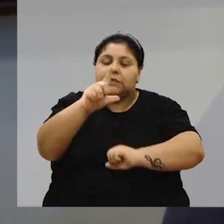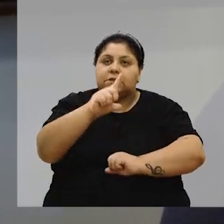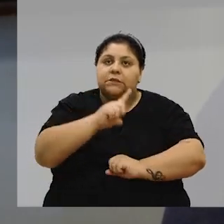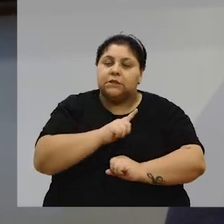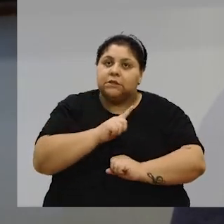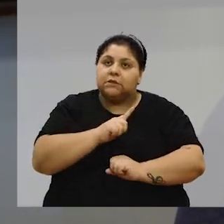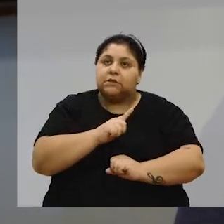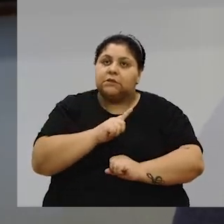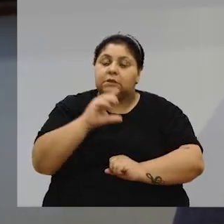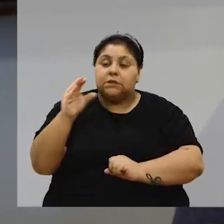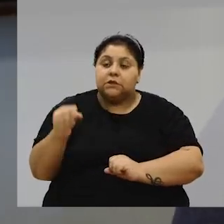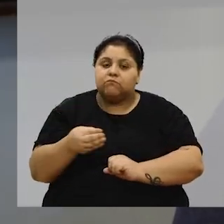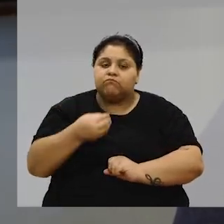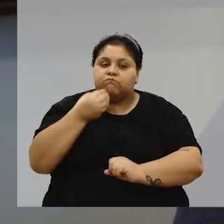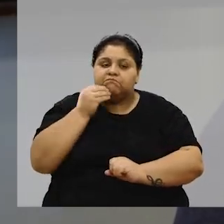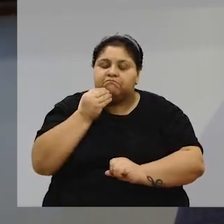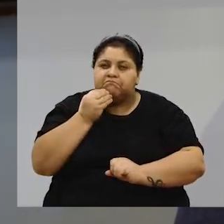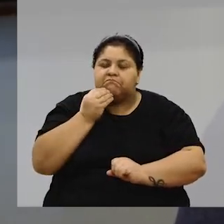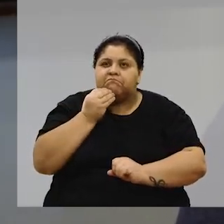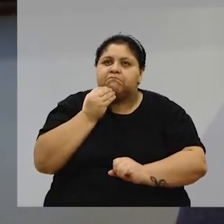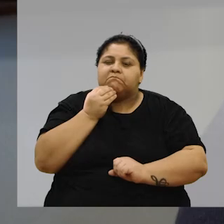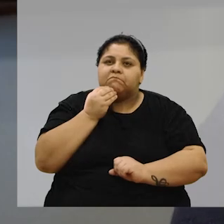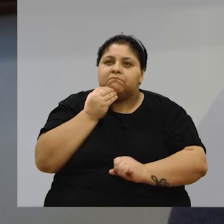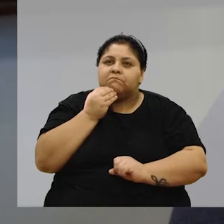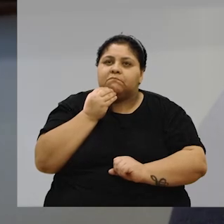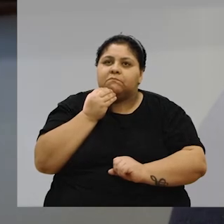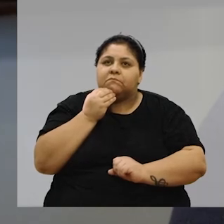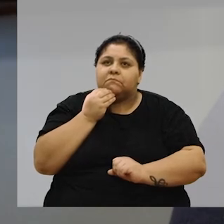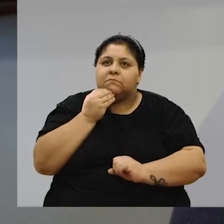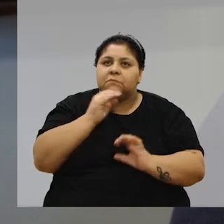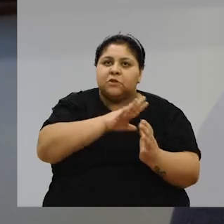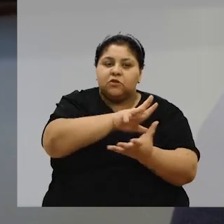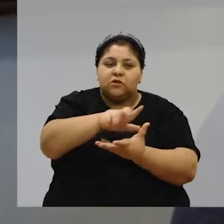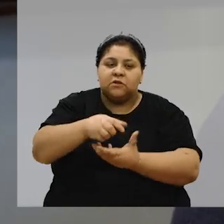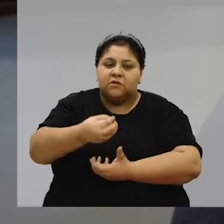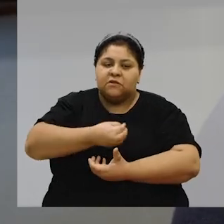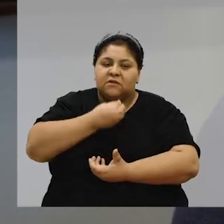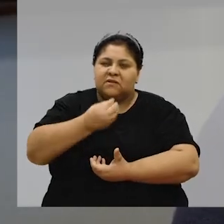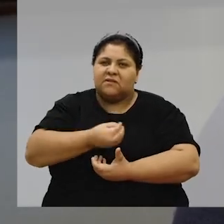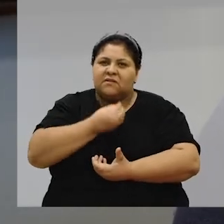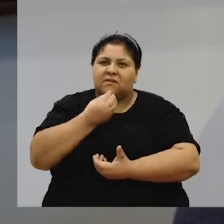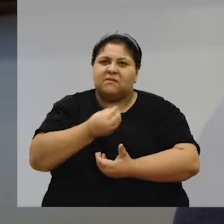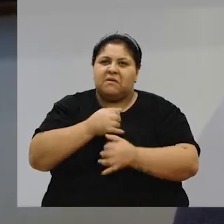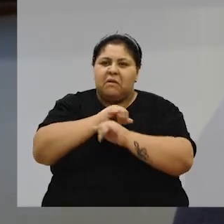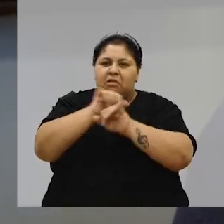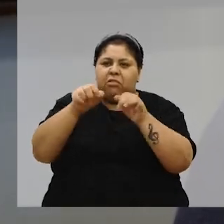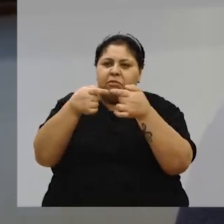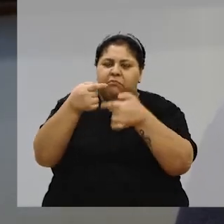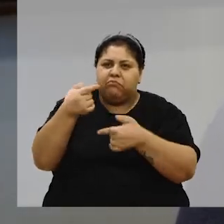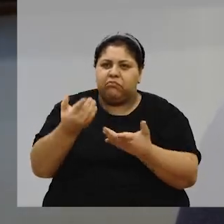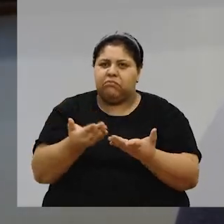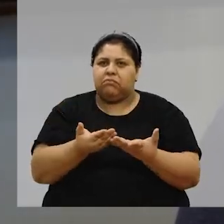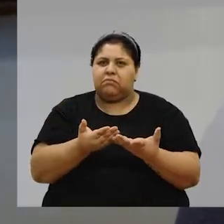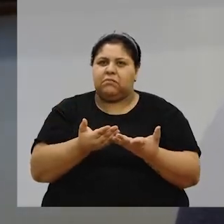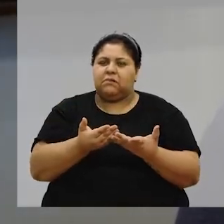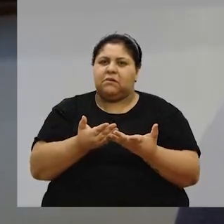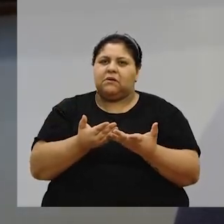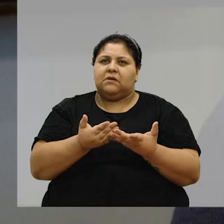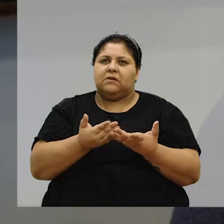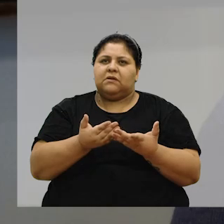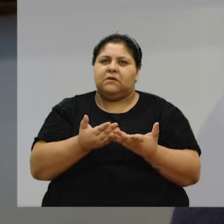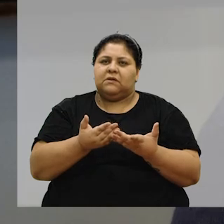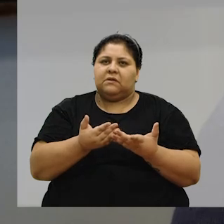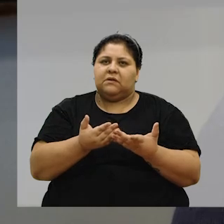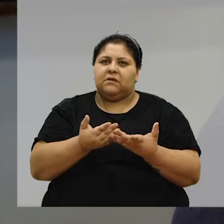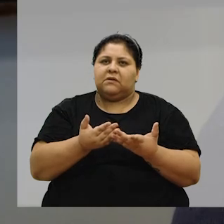cidades têm essa possibilidade, e ainda mais no mundo que a gente vive hoje de desinformação, né,